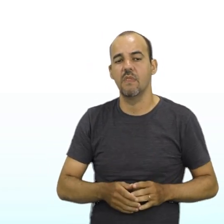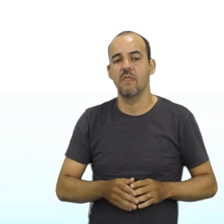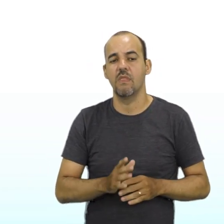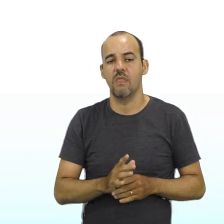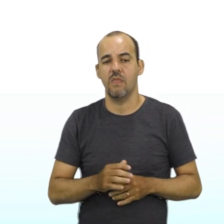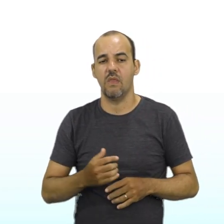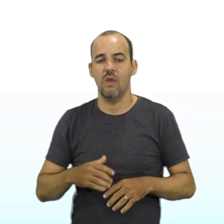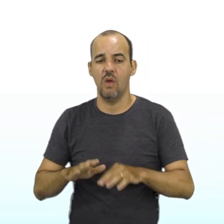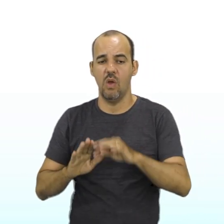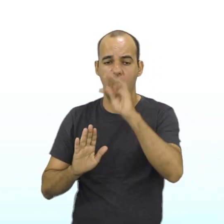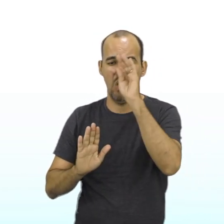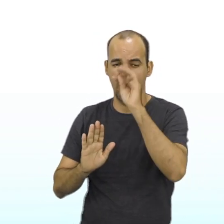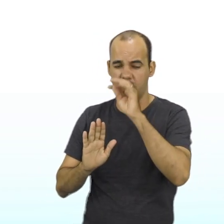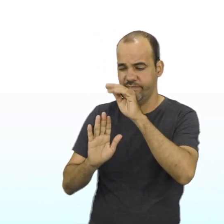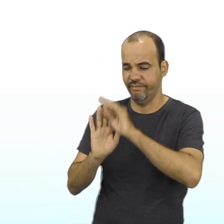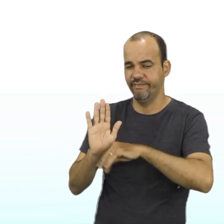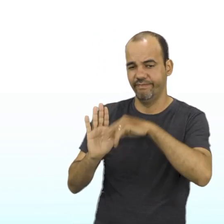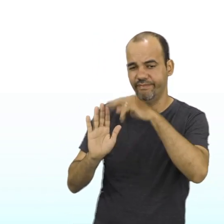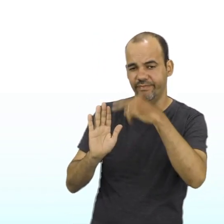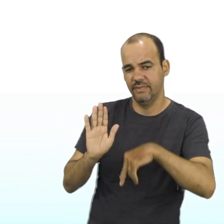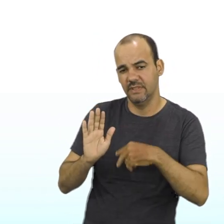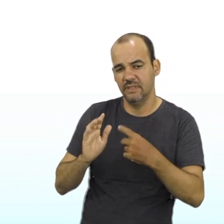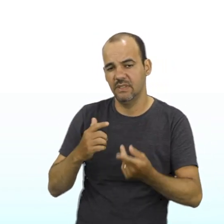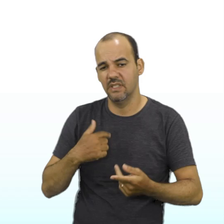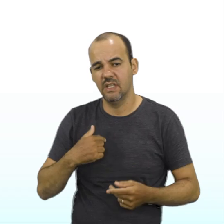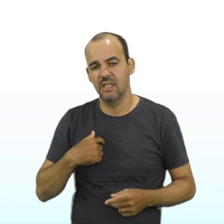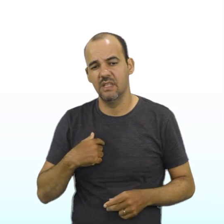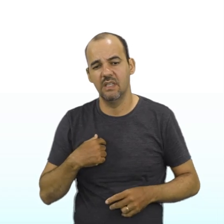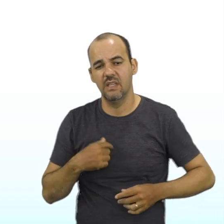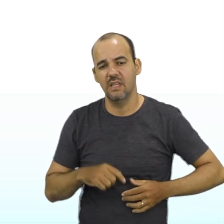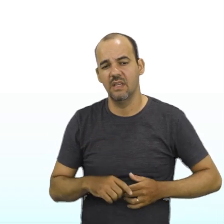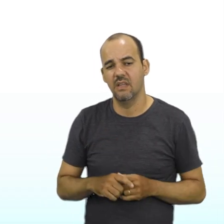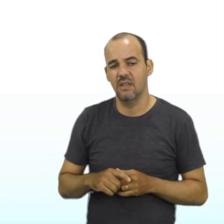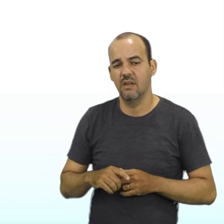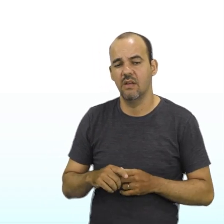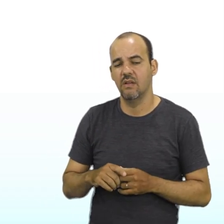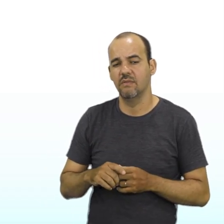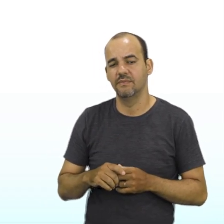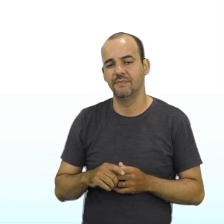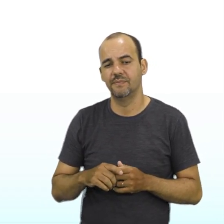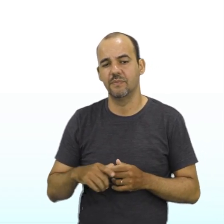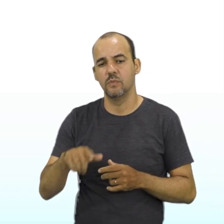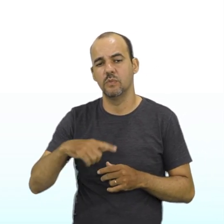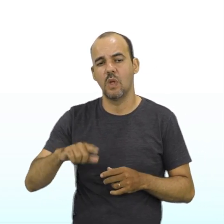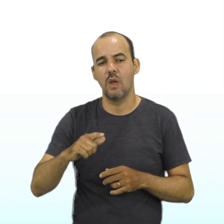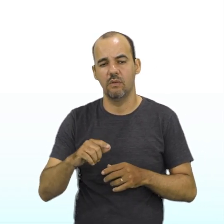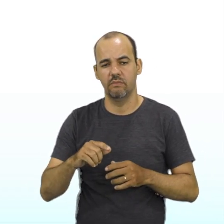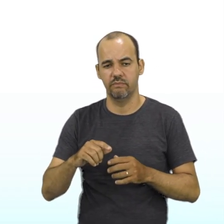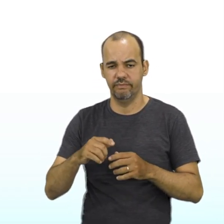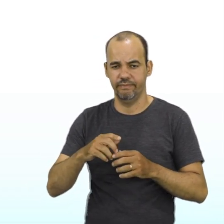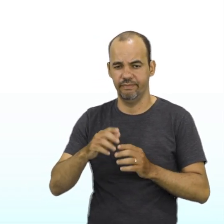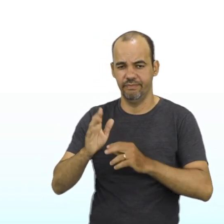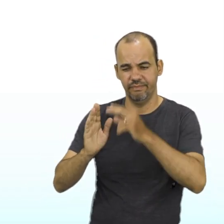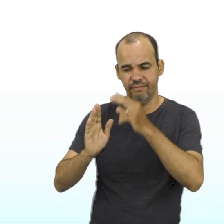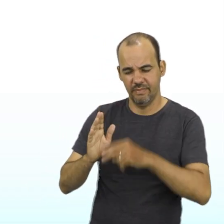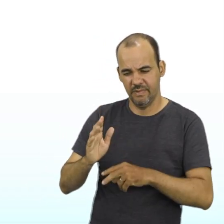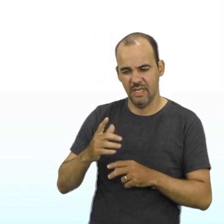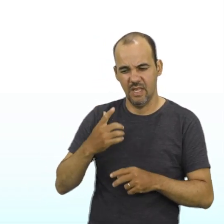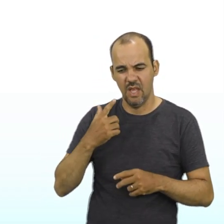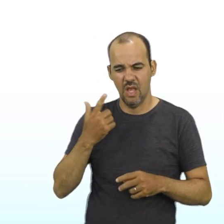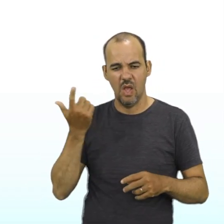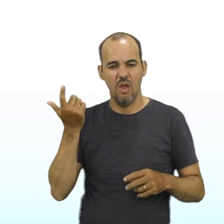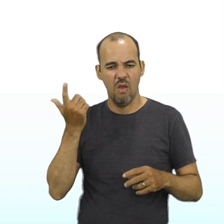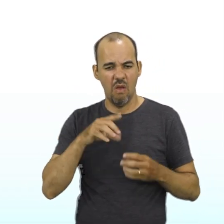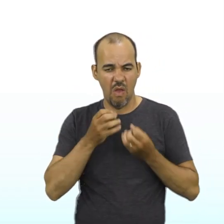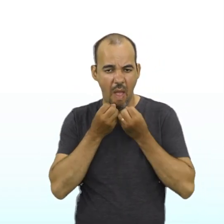el ridículo vale la pena si con ello se logra una cortina de humo. Então é assim, como se tudo valesse a pena, até se